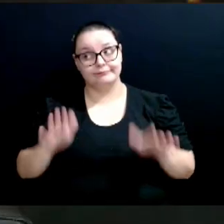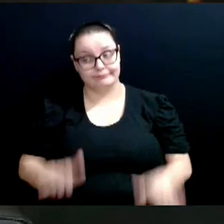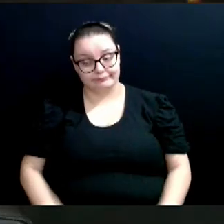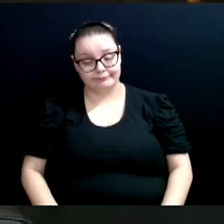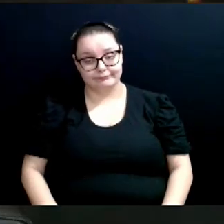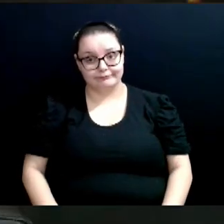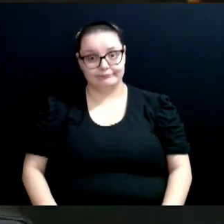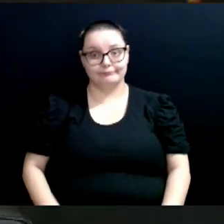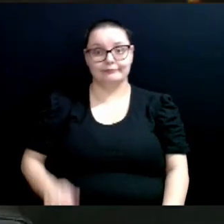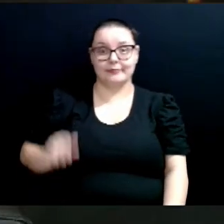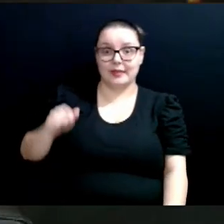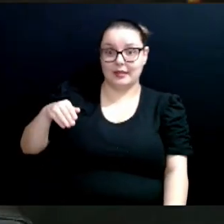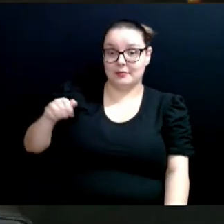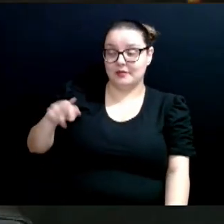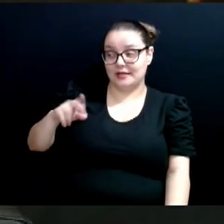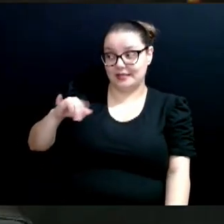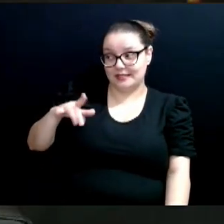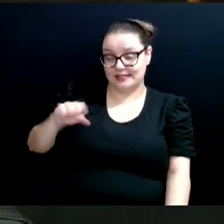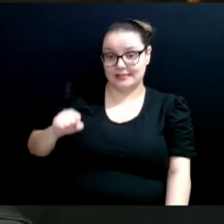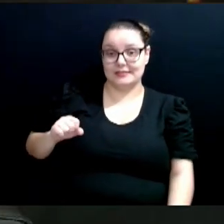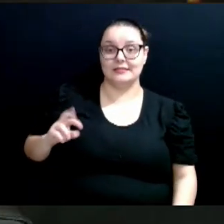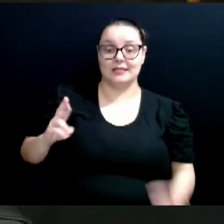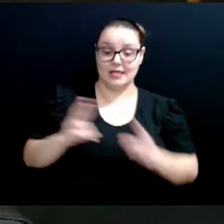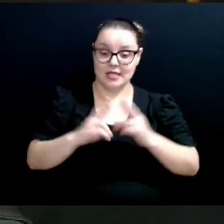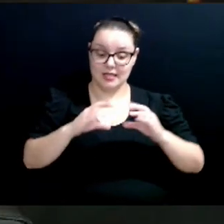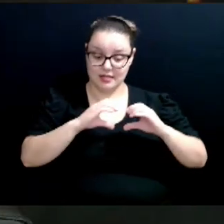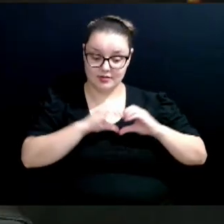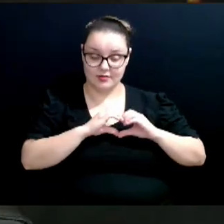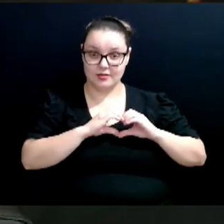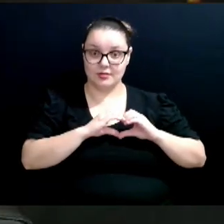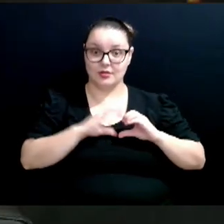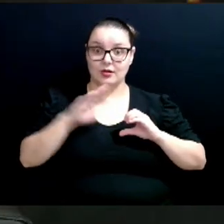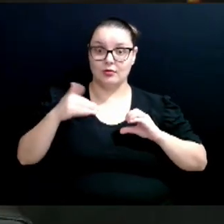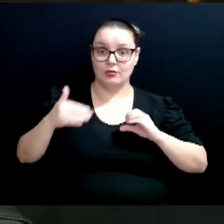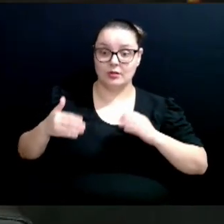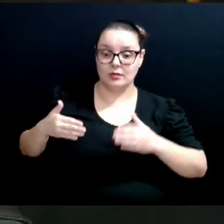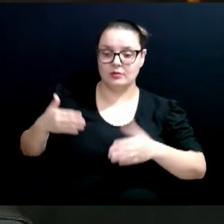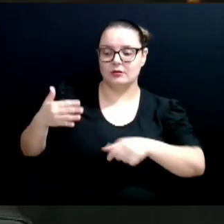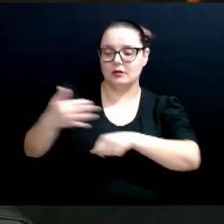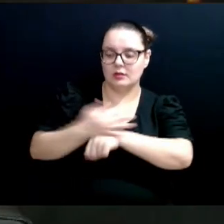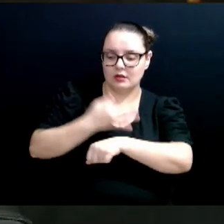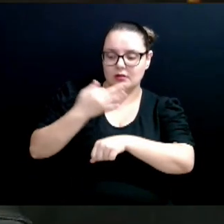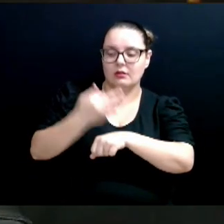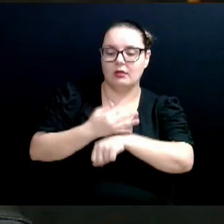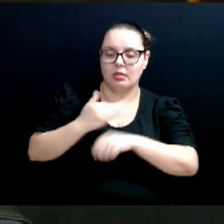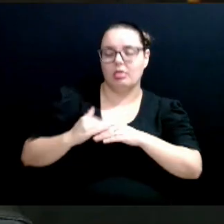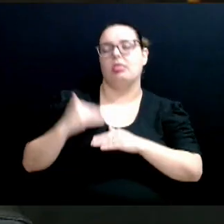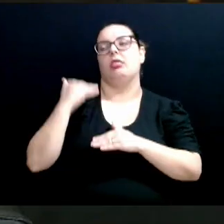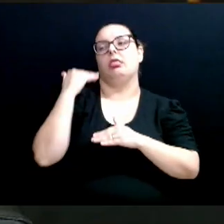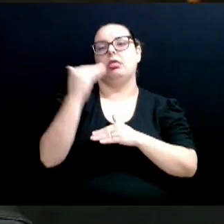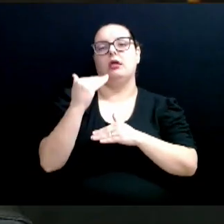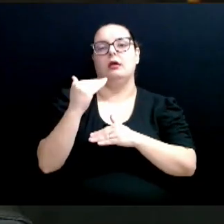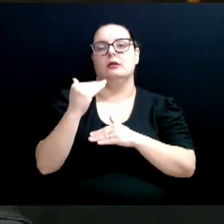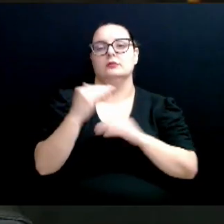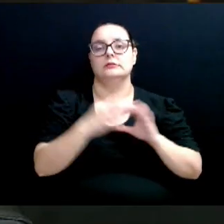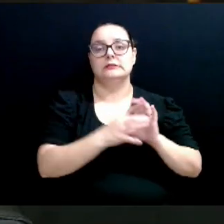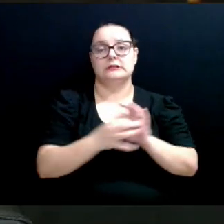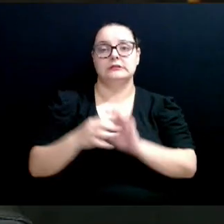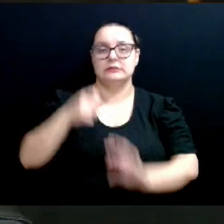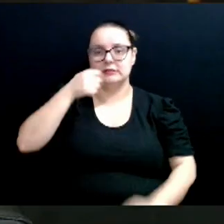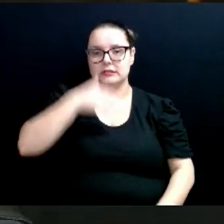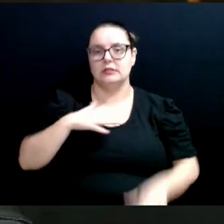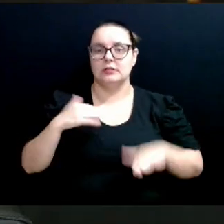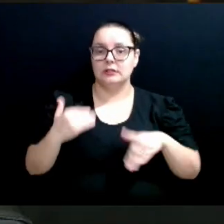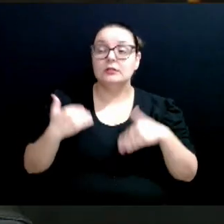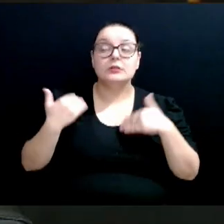Marilis, em relacionamentos amorosos, quando o excesso de tolerância pode se tornar em um ciclo de abuso? E qual que é a